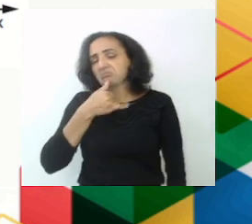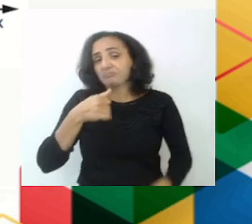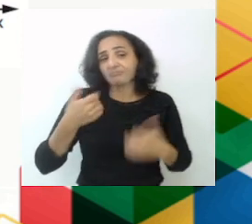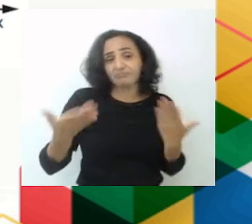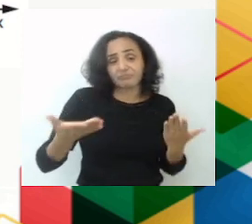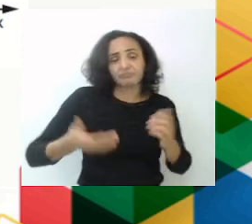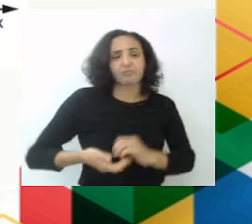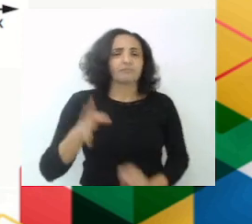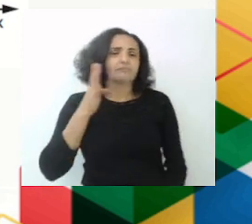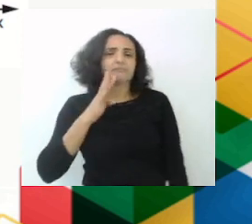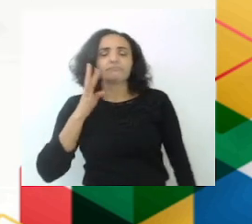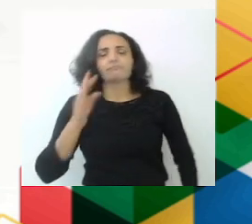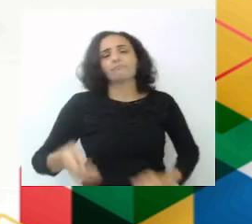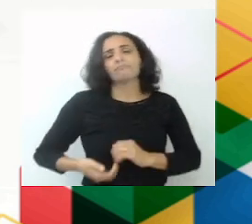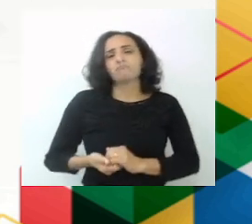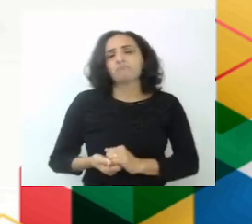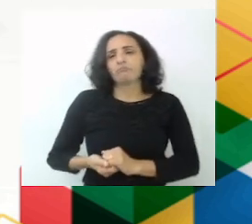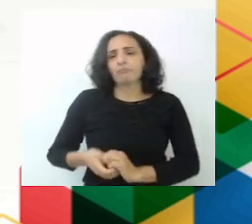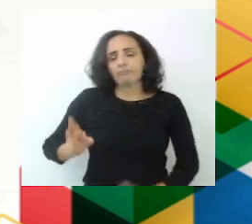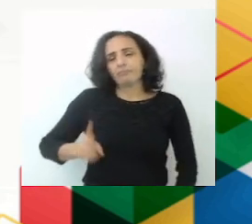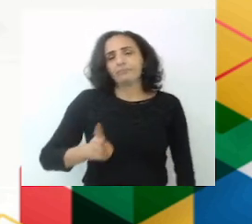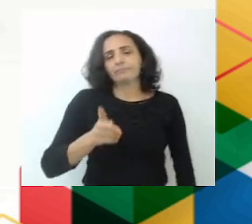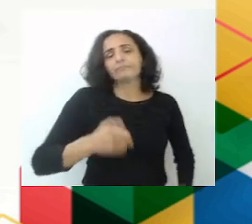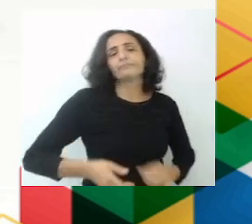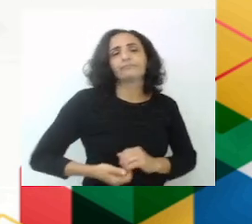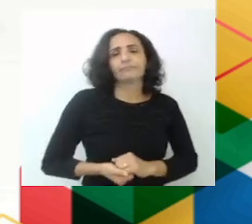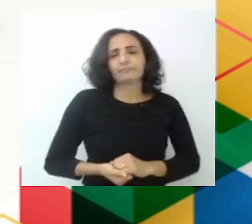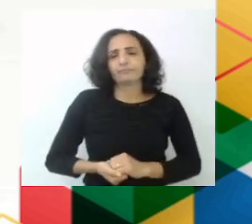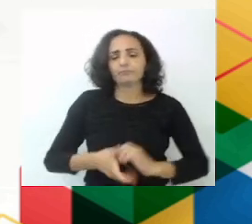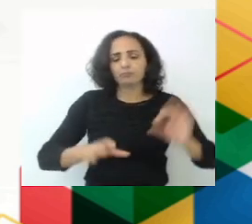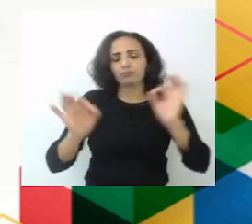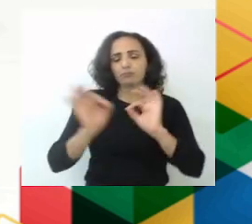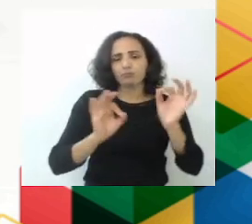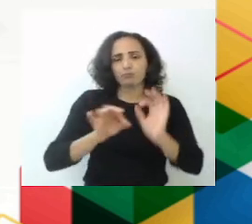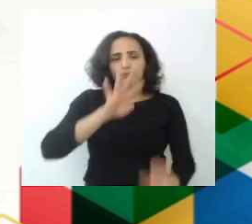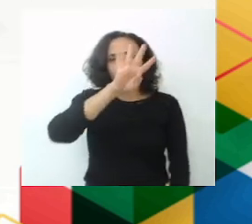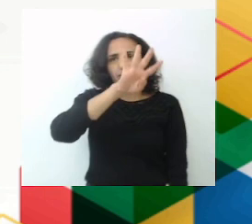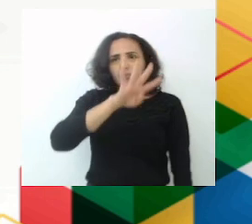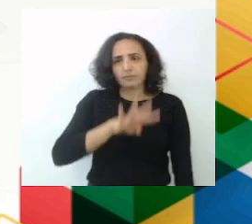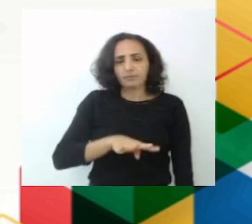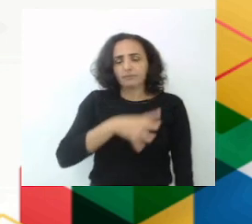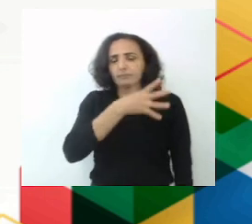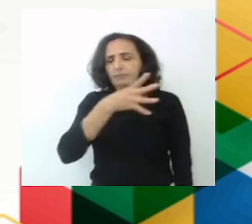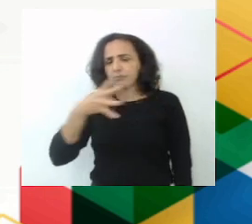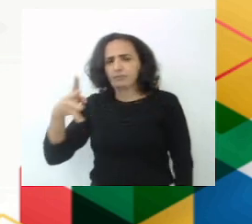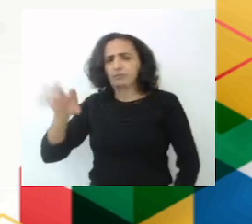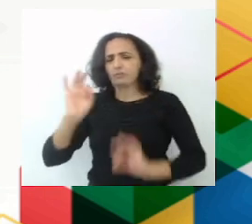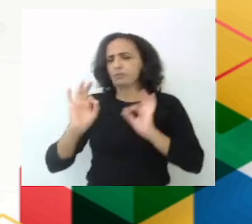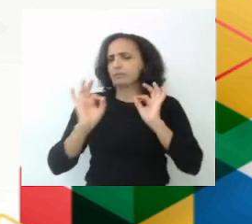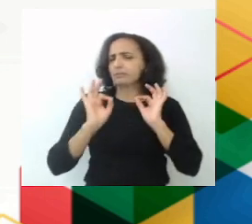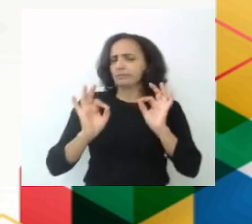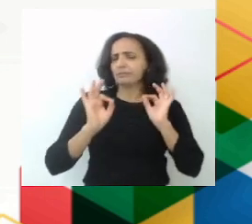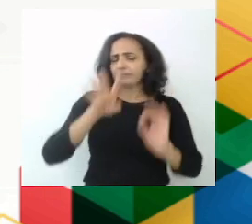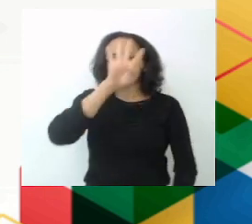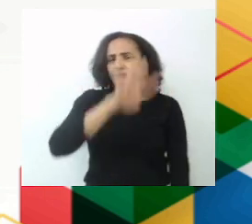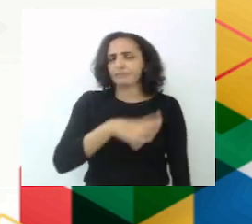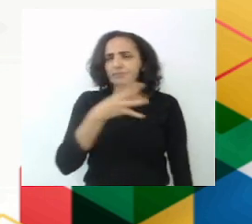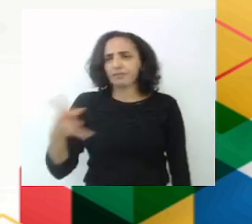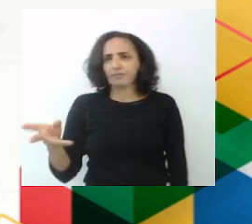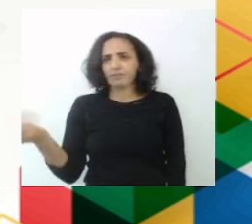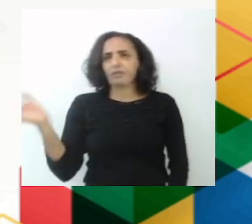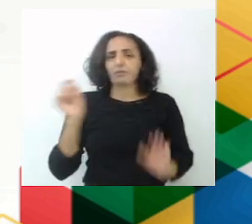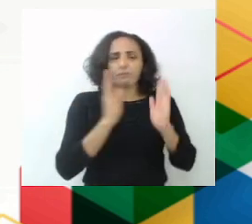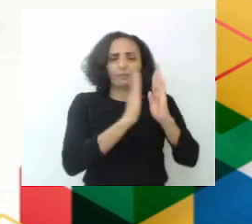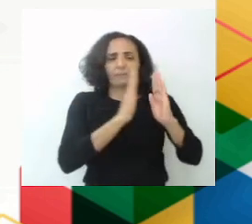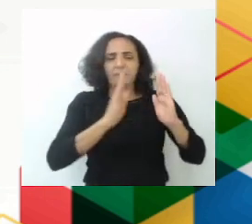triste. Beleza? Então, continuando. Vamos construir o gráfico de uma função. Claro que eu já deixei pré-pronto aqui para não ter